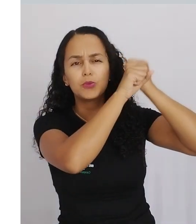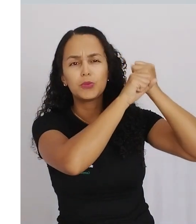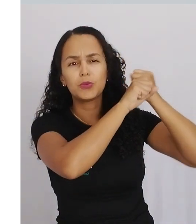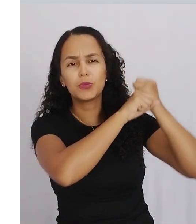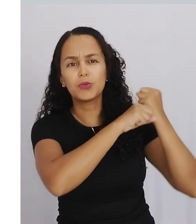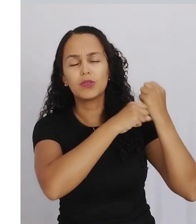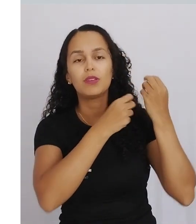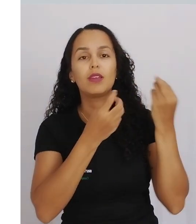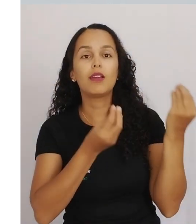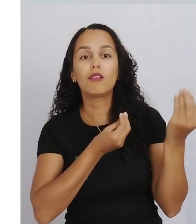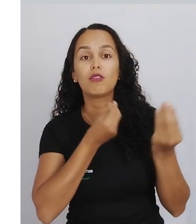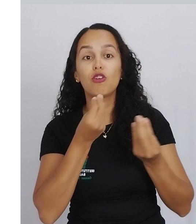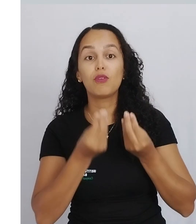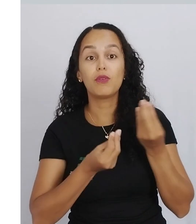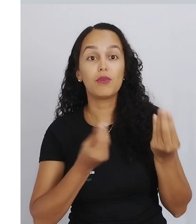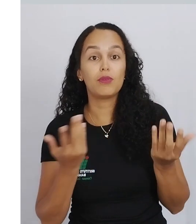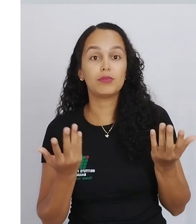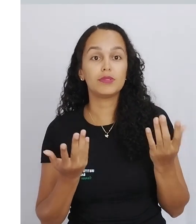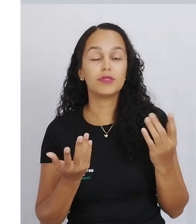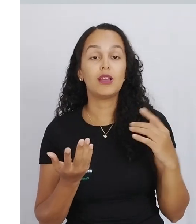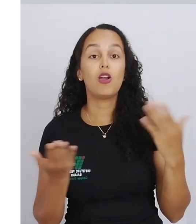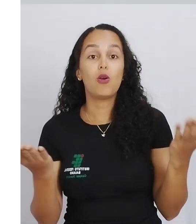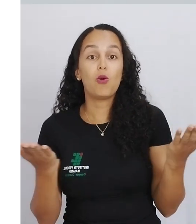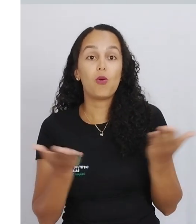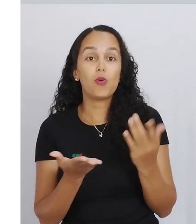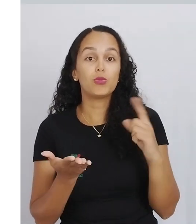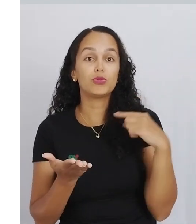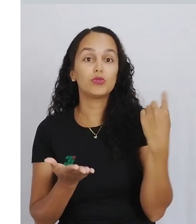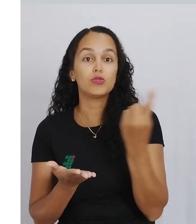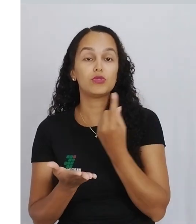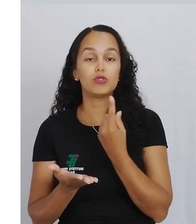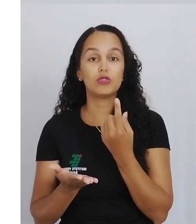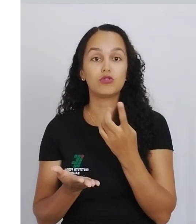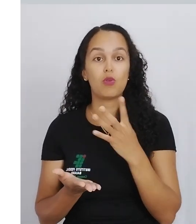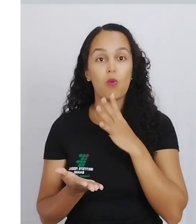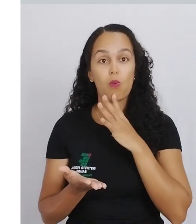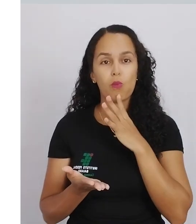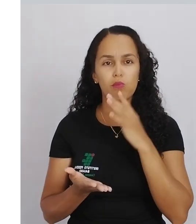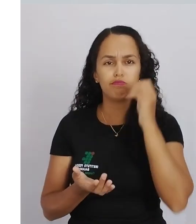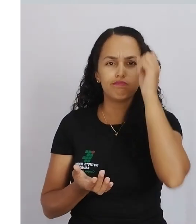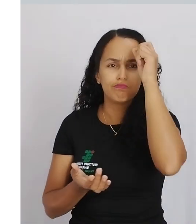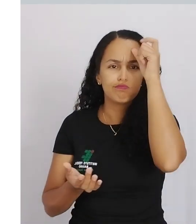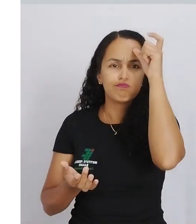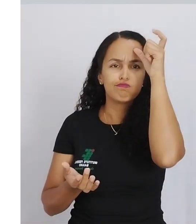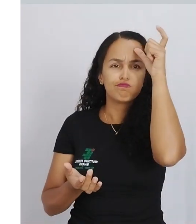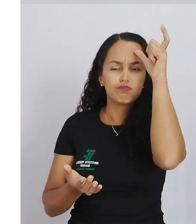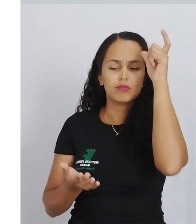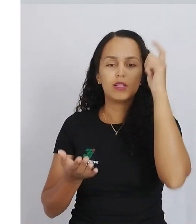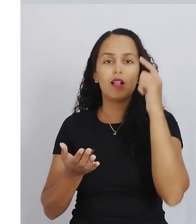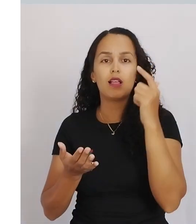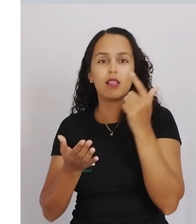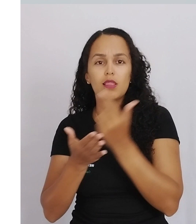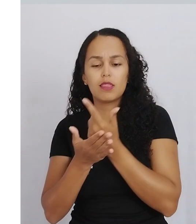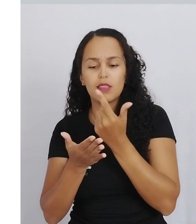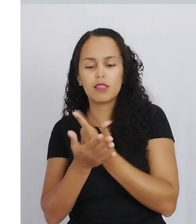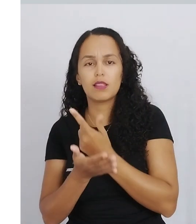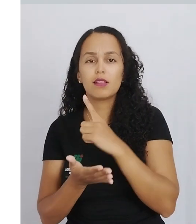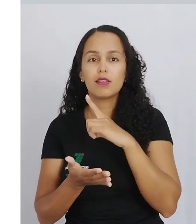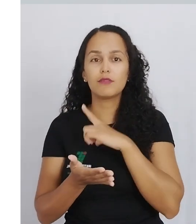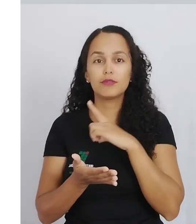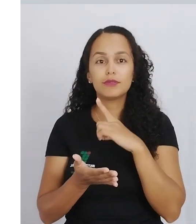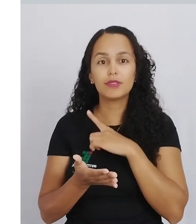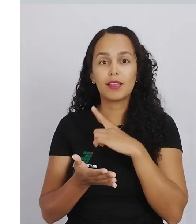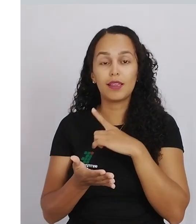por trás dos conhecimentos que chegam até a gente, né? Dentro da escola, através do livro